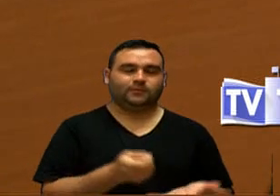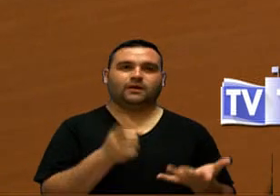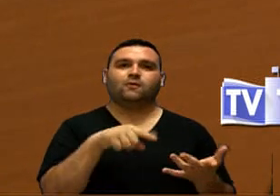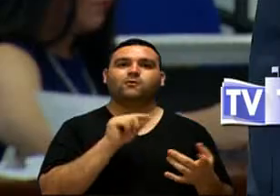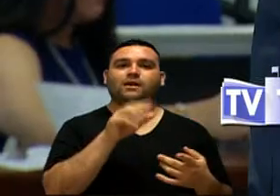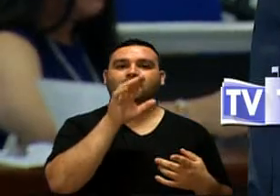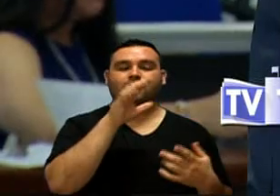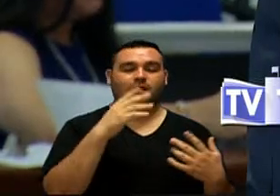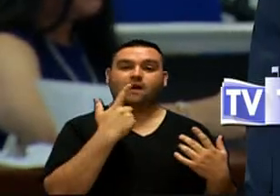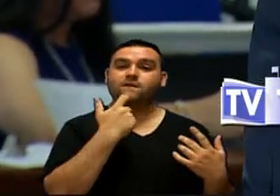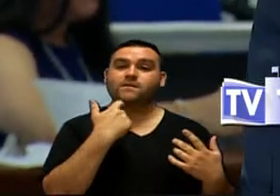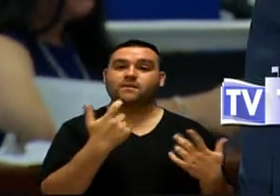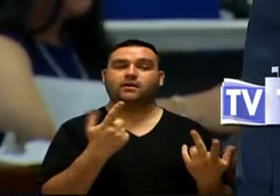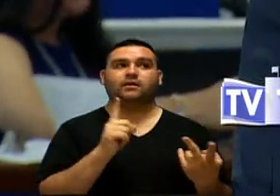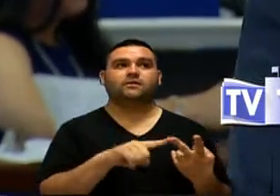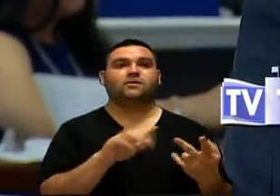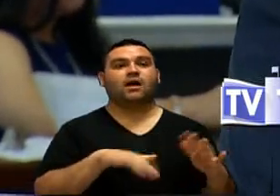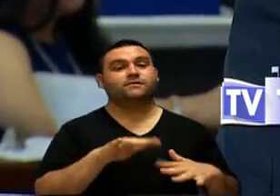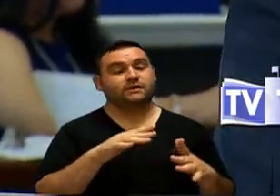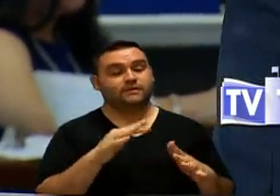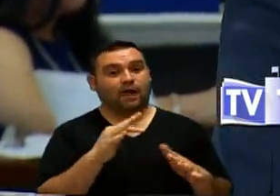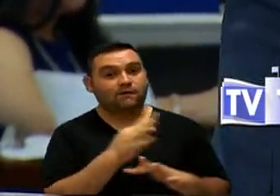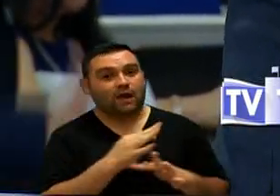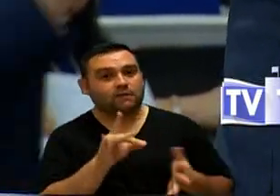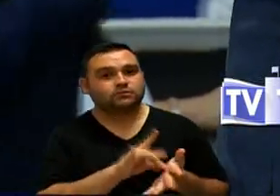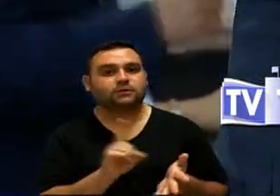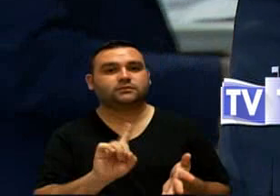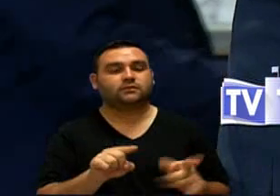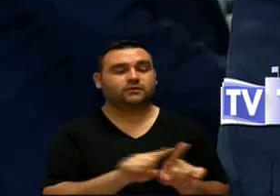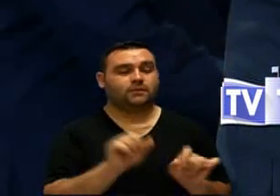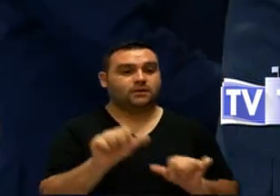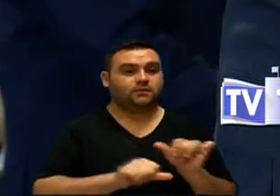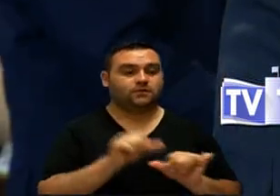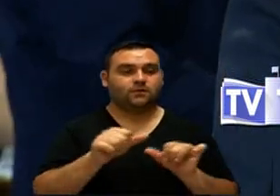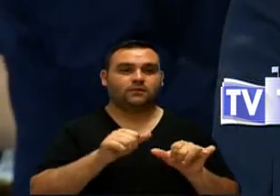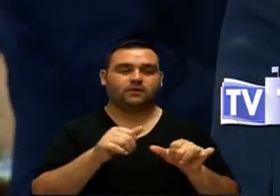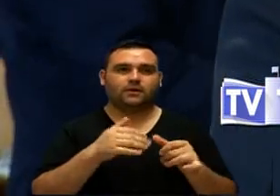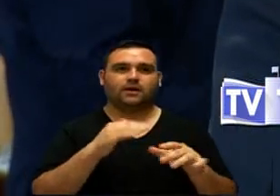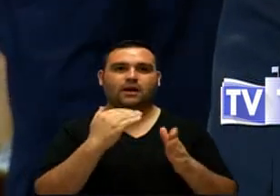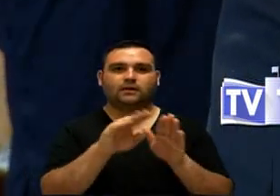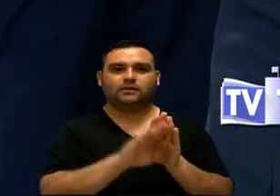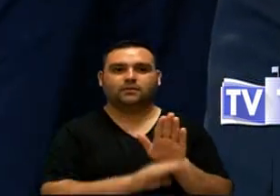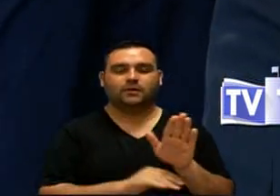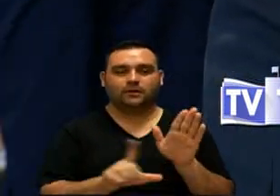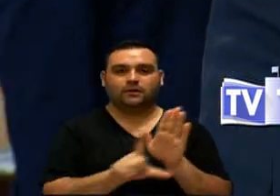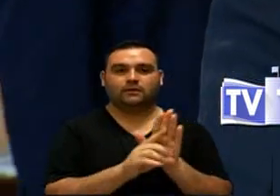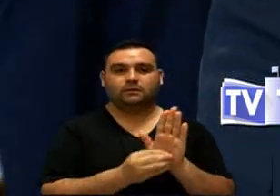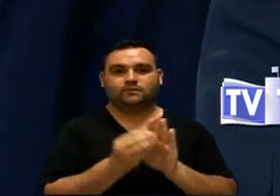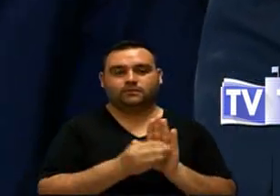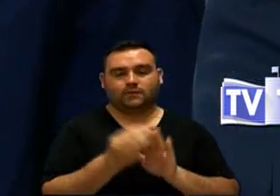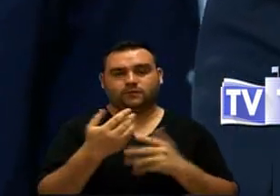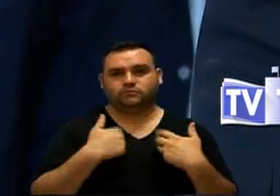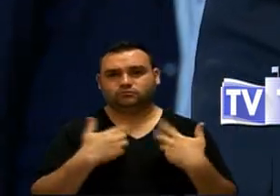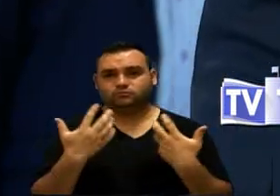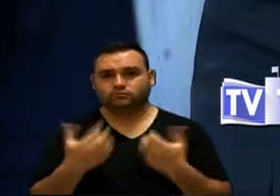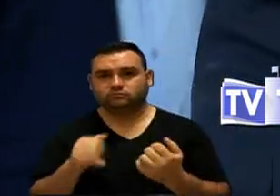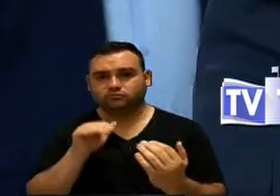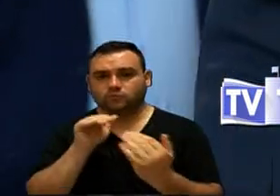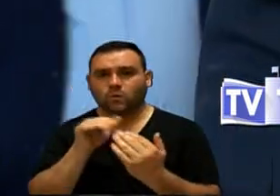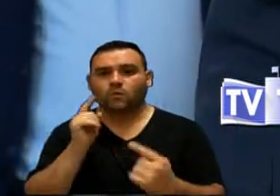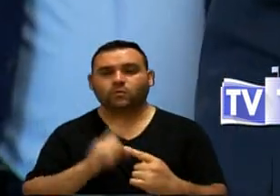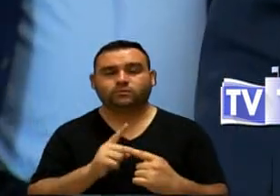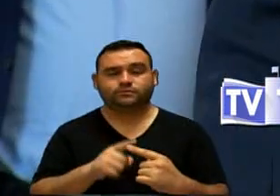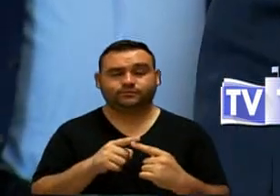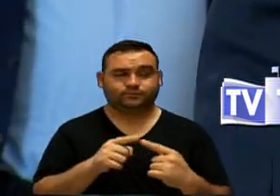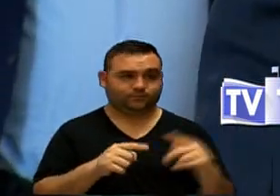feriado, aliás, ponto facultativo, e mudando a tabela. A emenda é minha mesmo. Eu acato o veto, porque eles